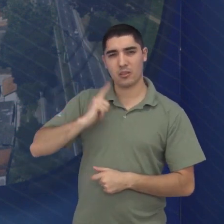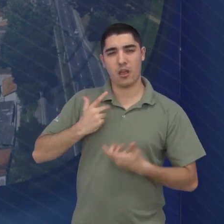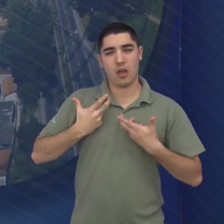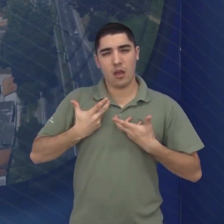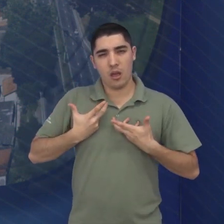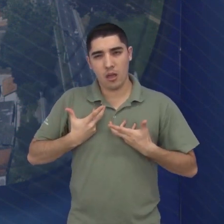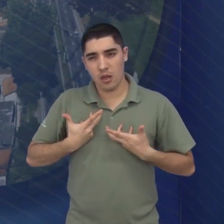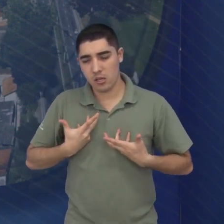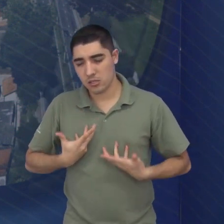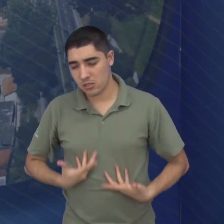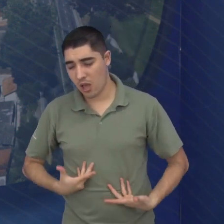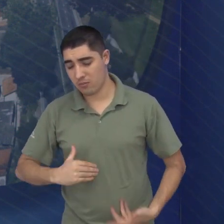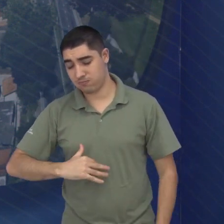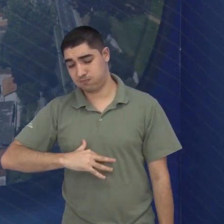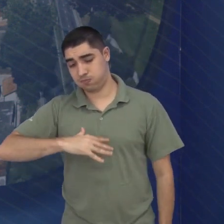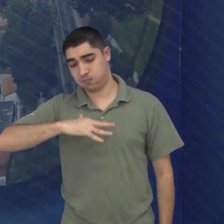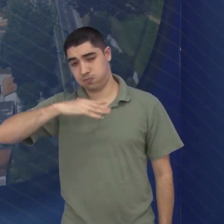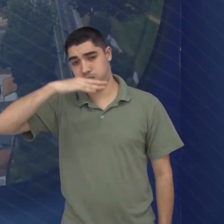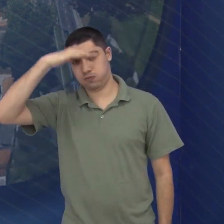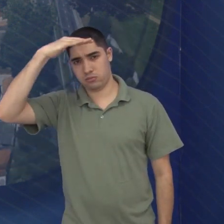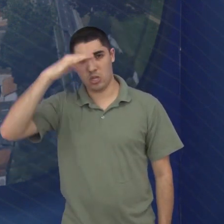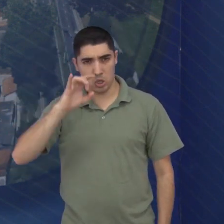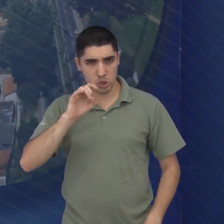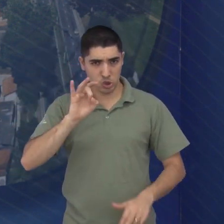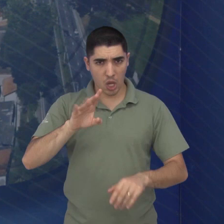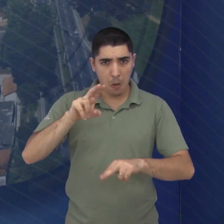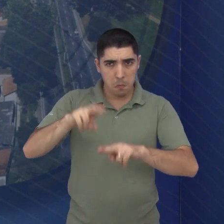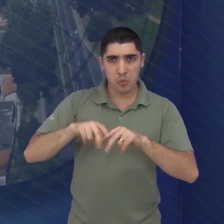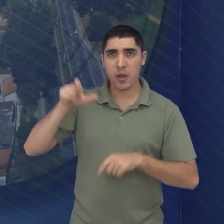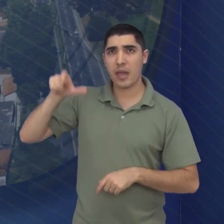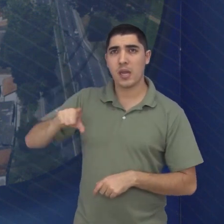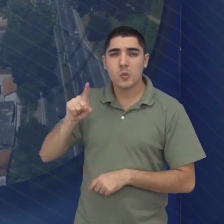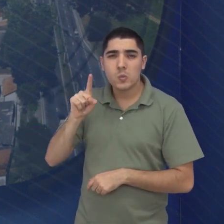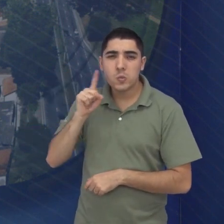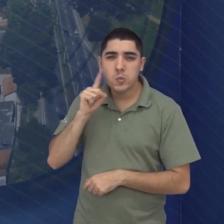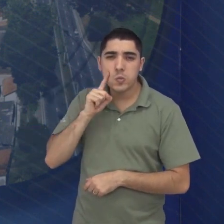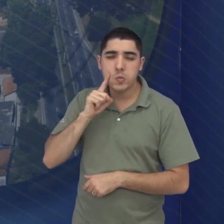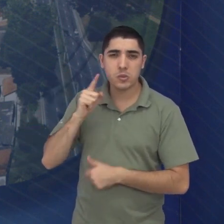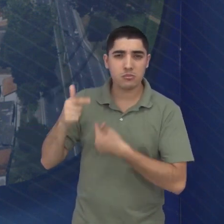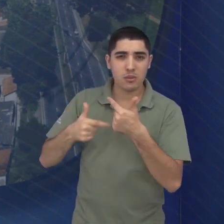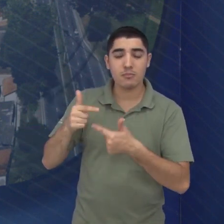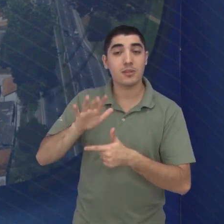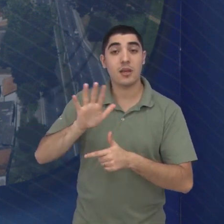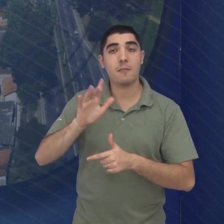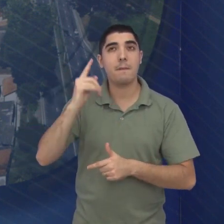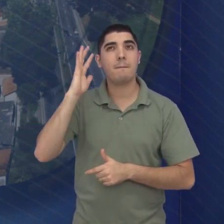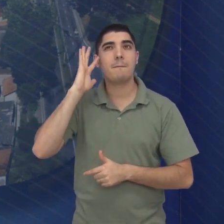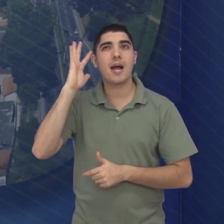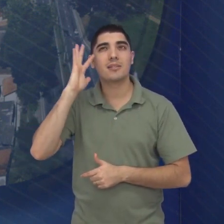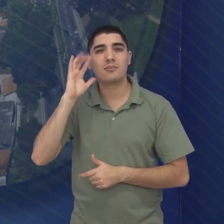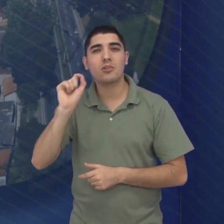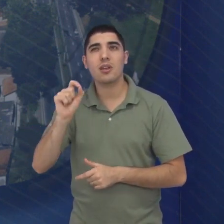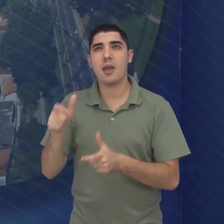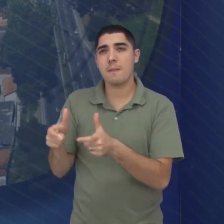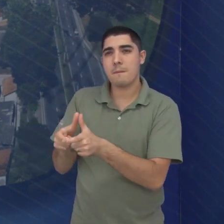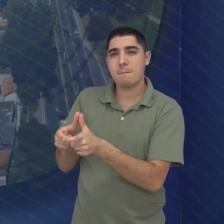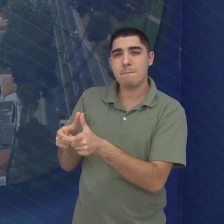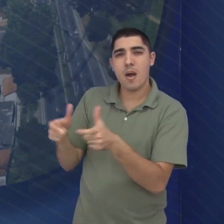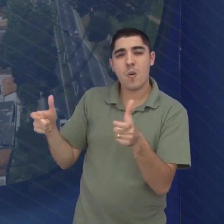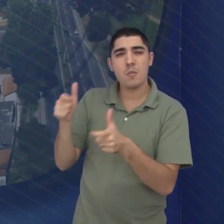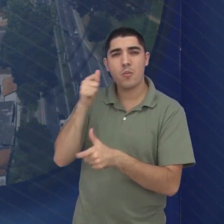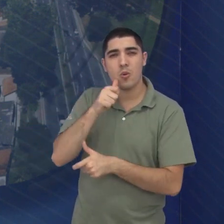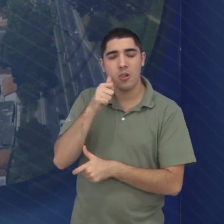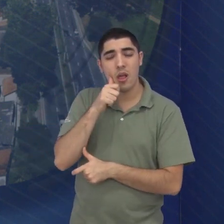não necessariamente somente com a rotina dela de serviço, mas aí trazendo para a realidade da maioria das mulheres, né? E tem de cuidar